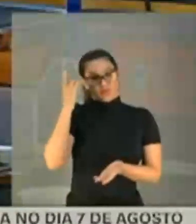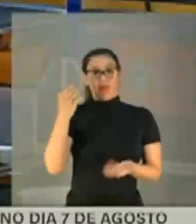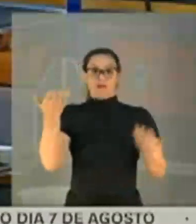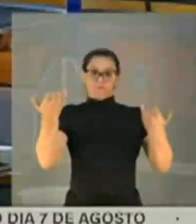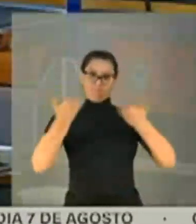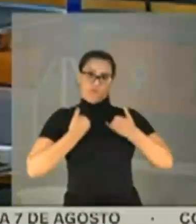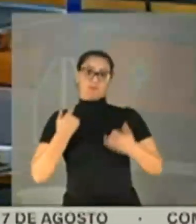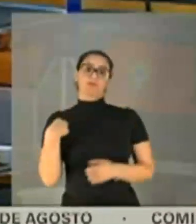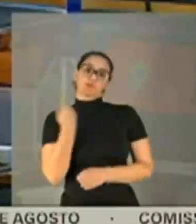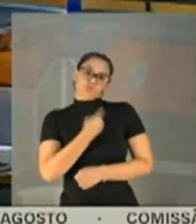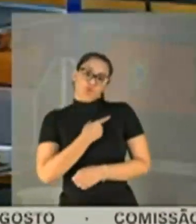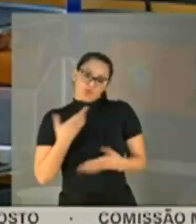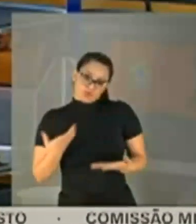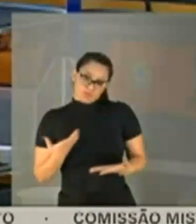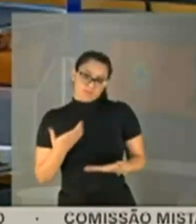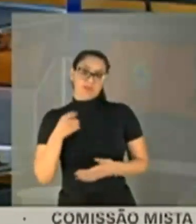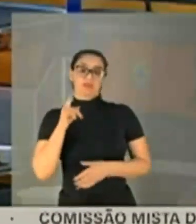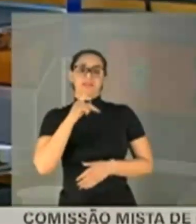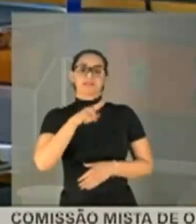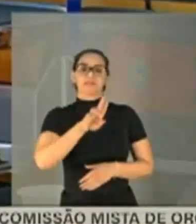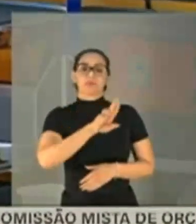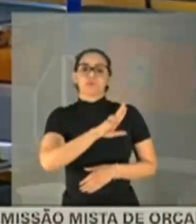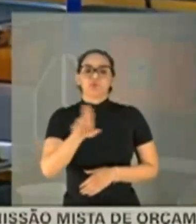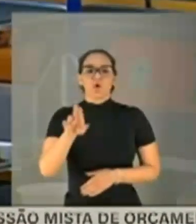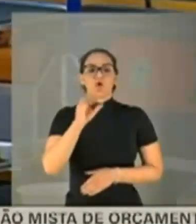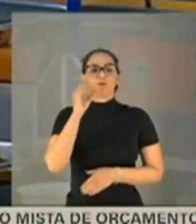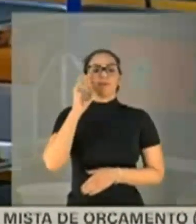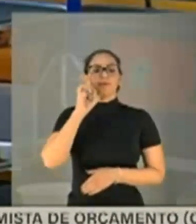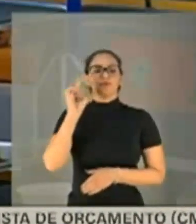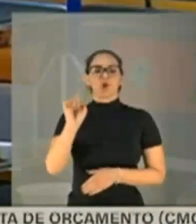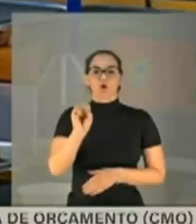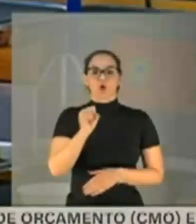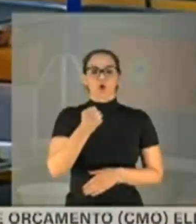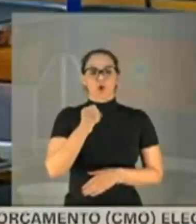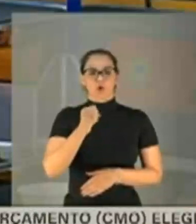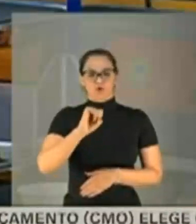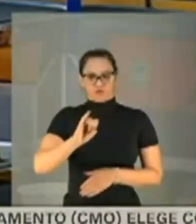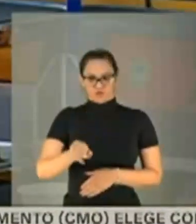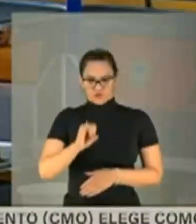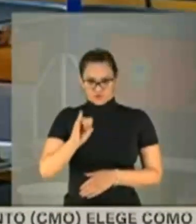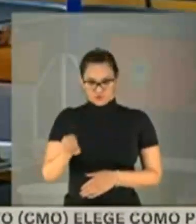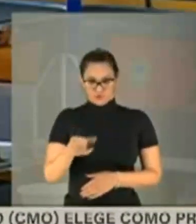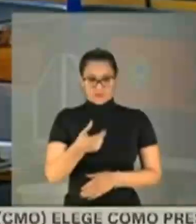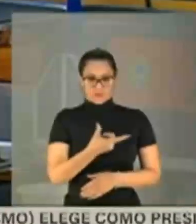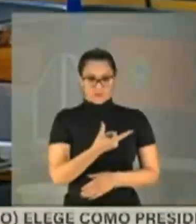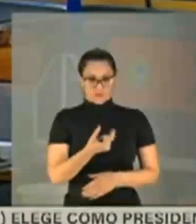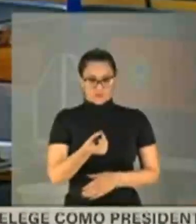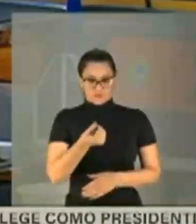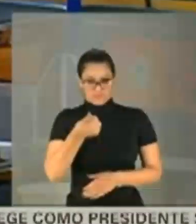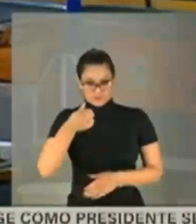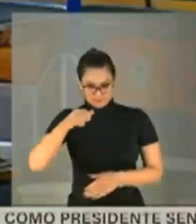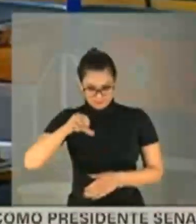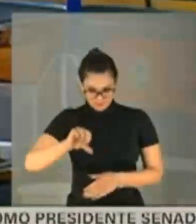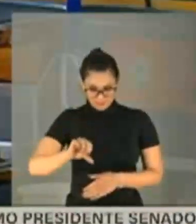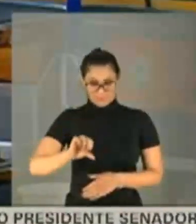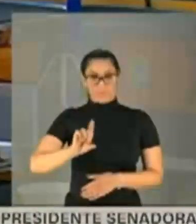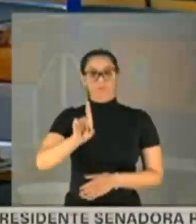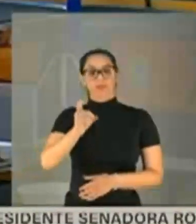essa. Porque o senhor foi nomeado em 8 de janeiro de 2019. Sim, senhor. Pelo